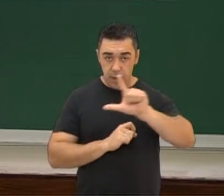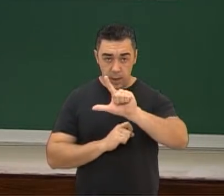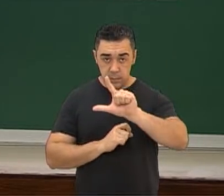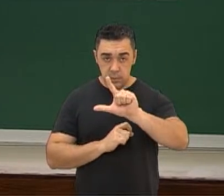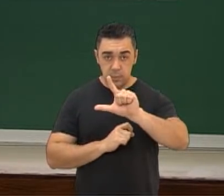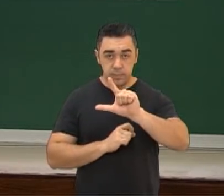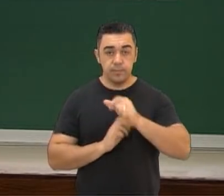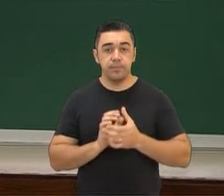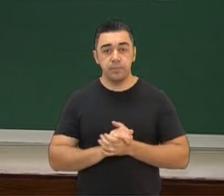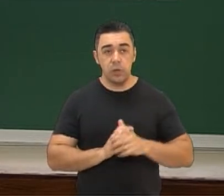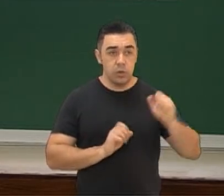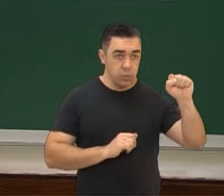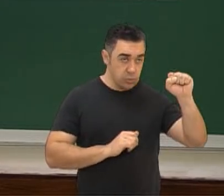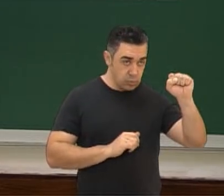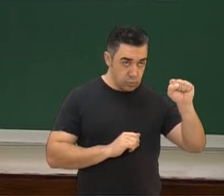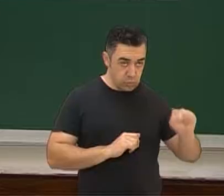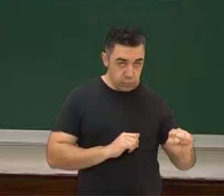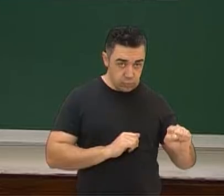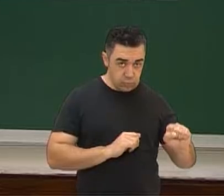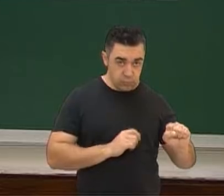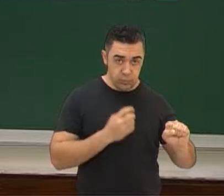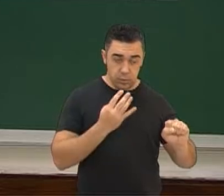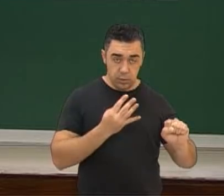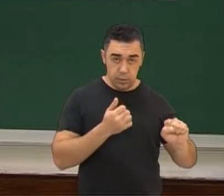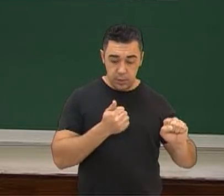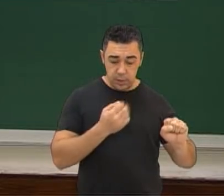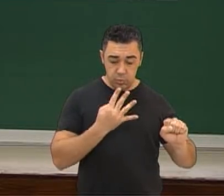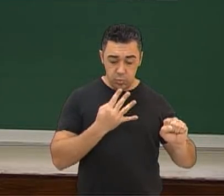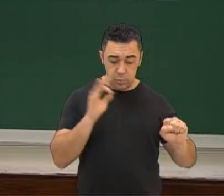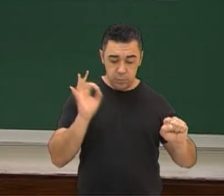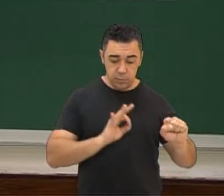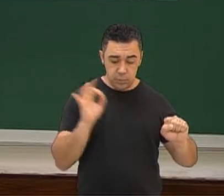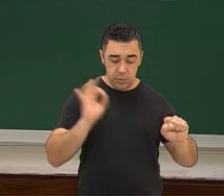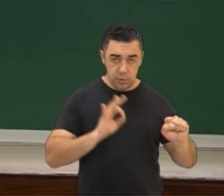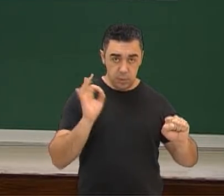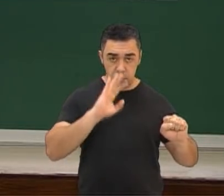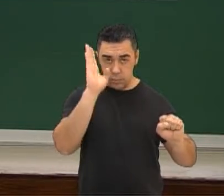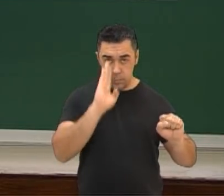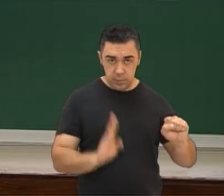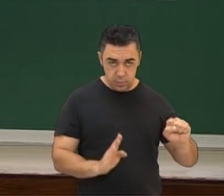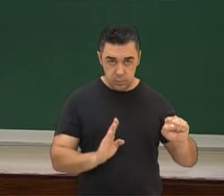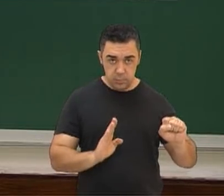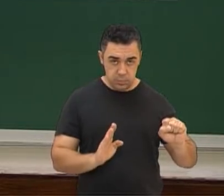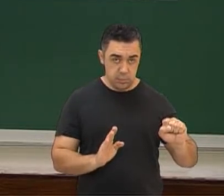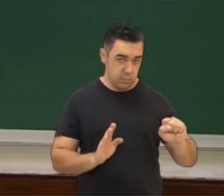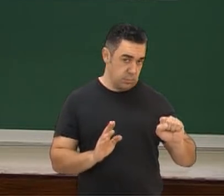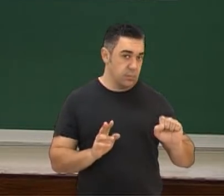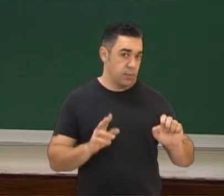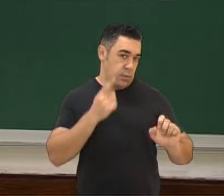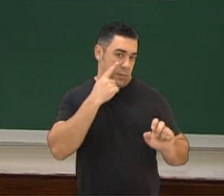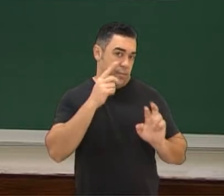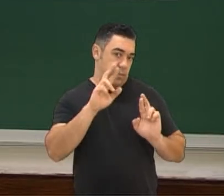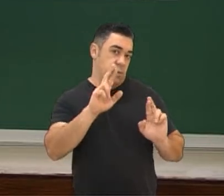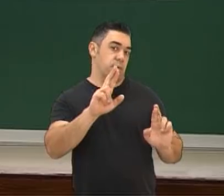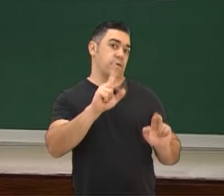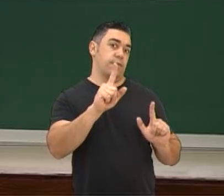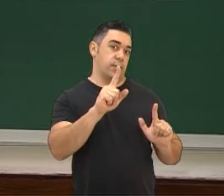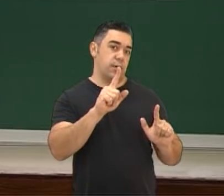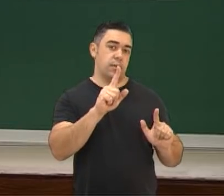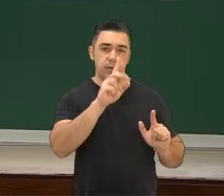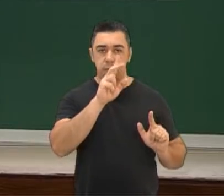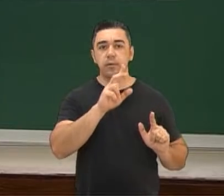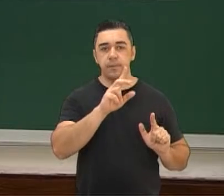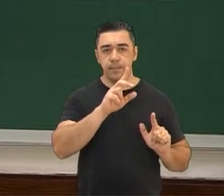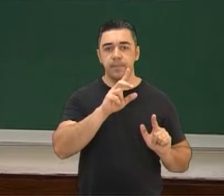Brasil e no Sul nós vamos ter 14% da população do Brasil. Então temos aqui mais